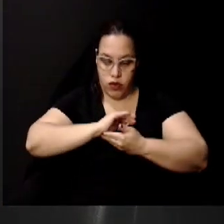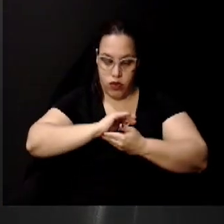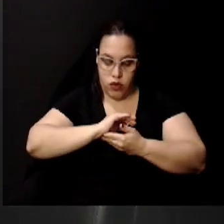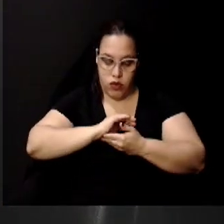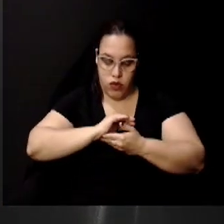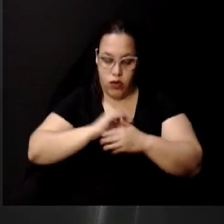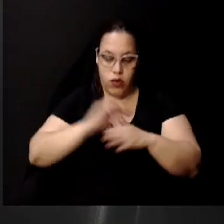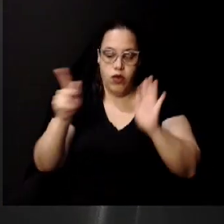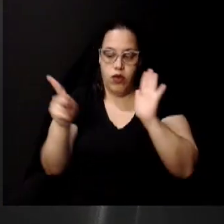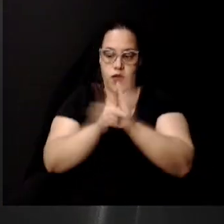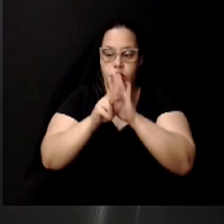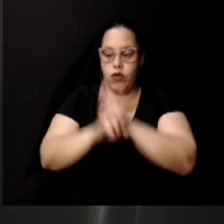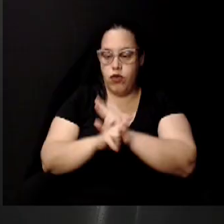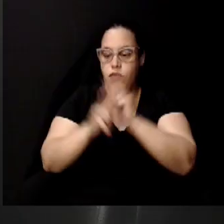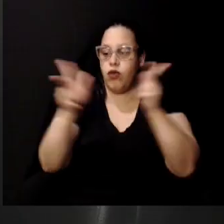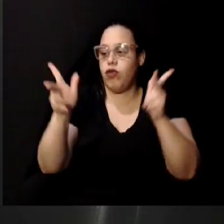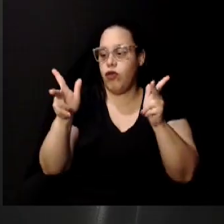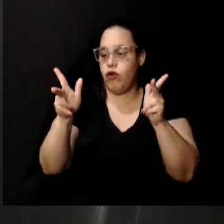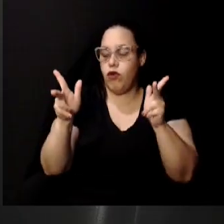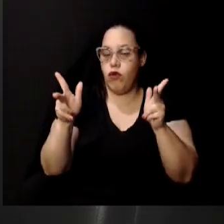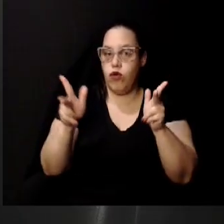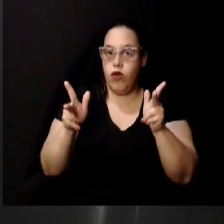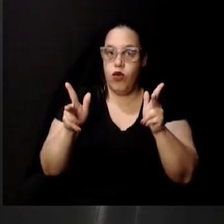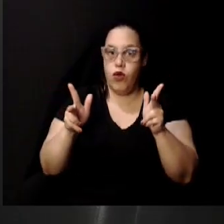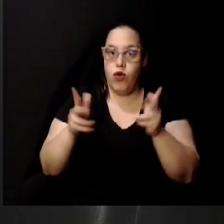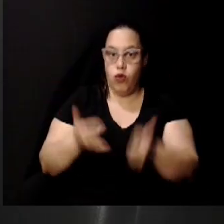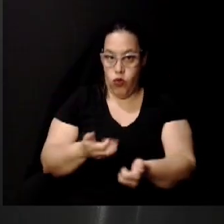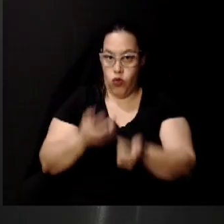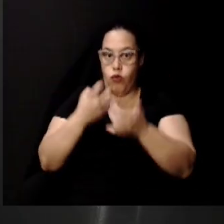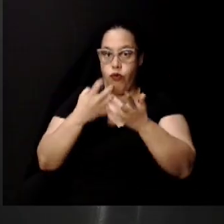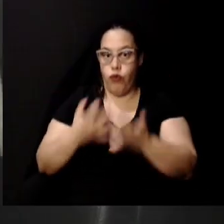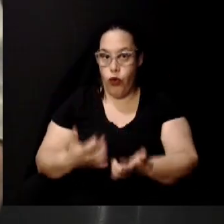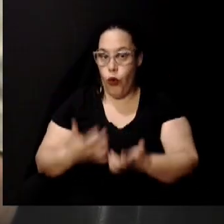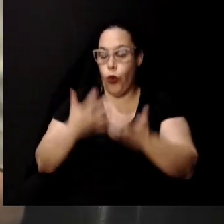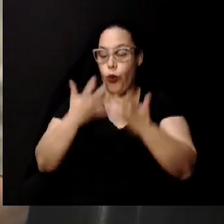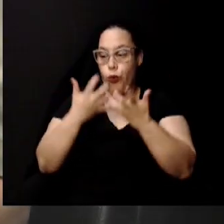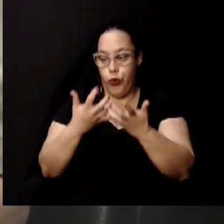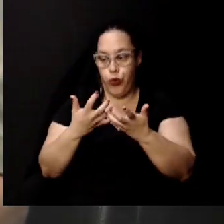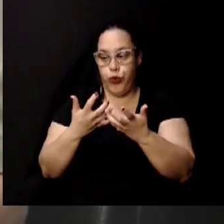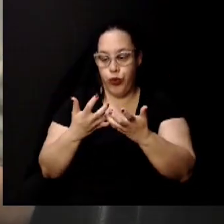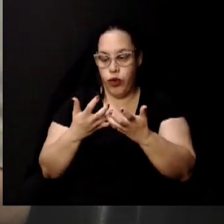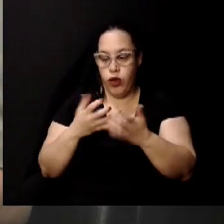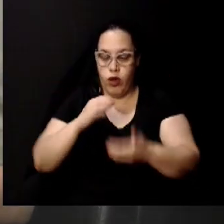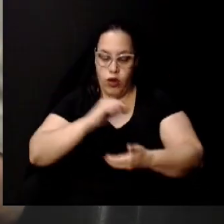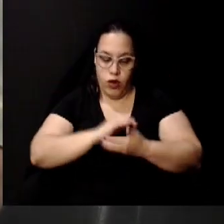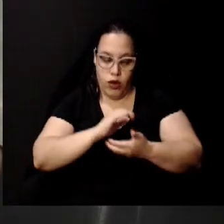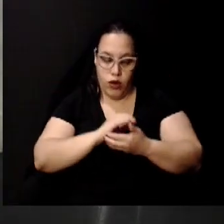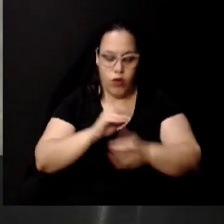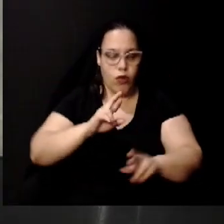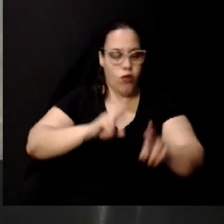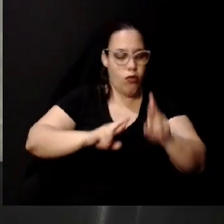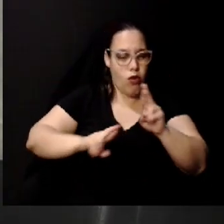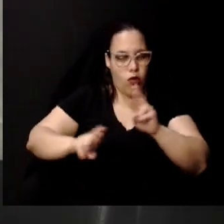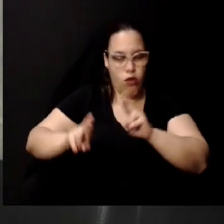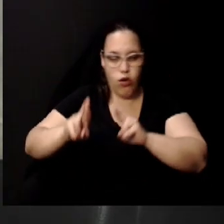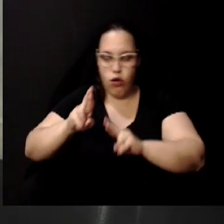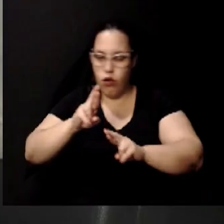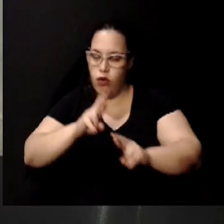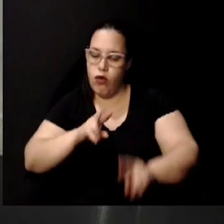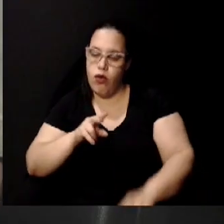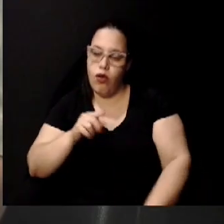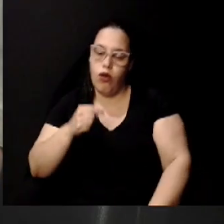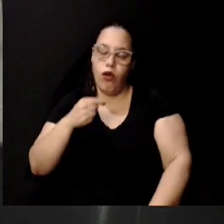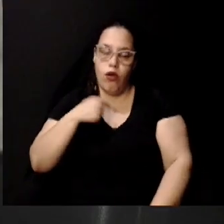diferente de combater o fogo. A Defesa Civil faz monitoramento. Eu, inclusive, tenho apoiado a